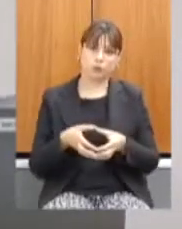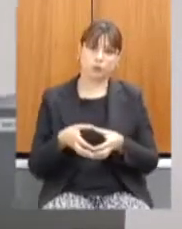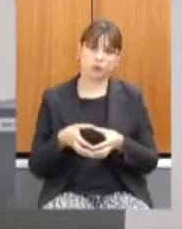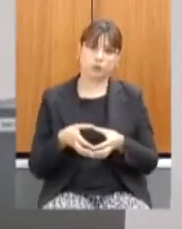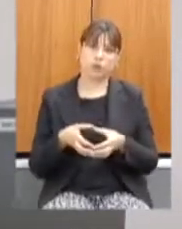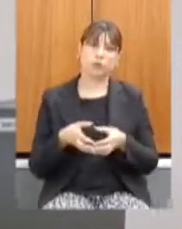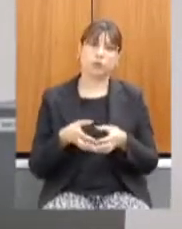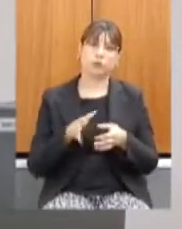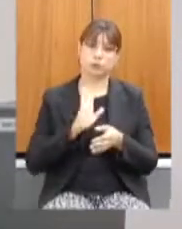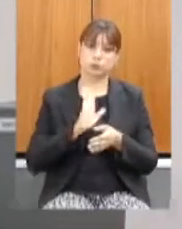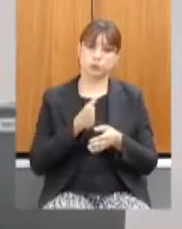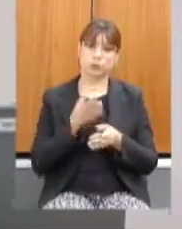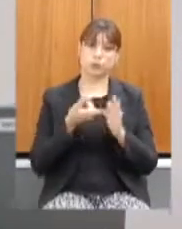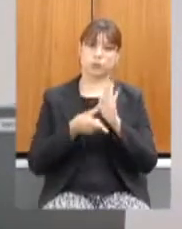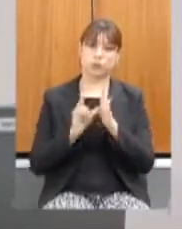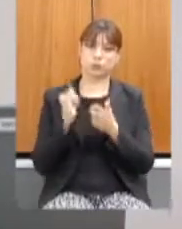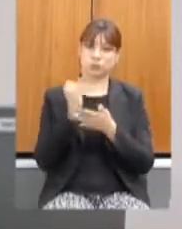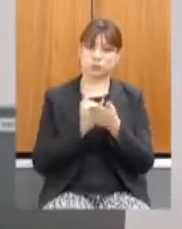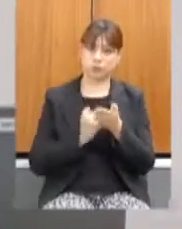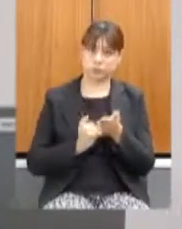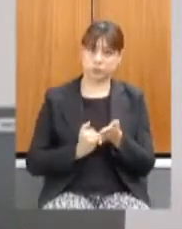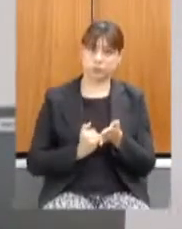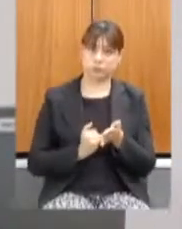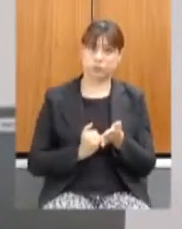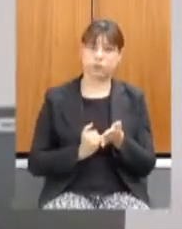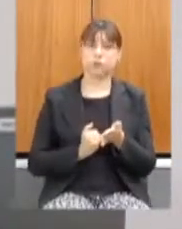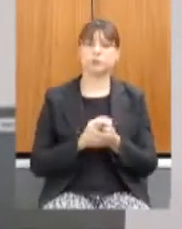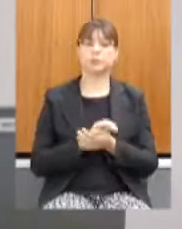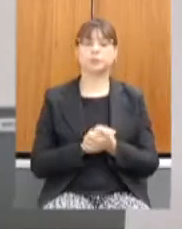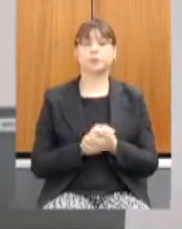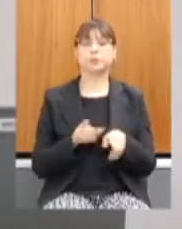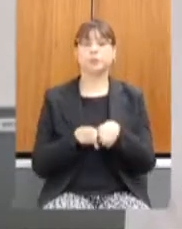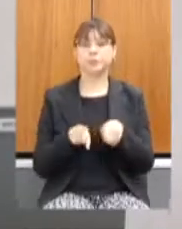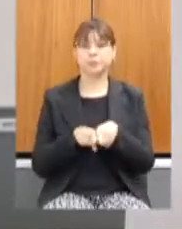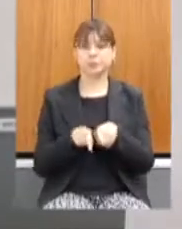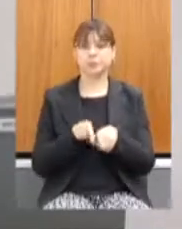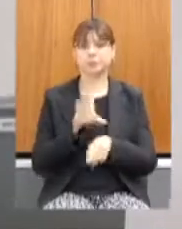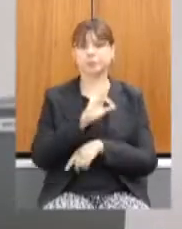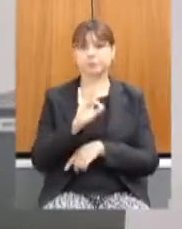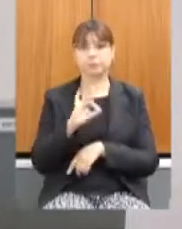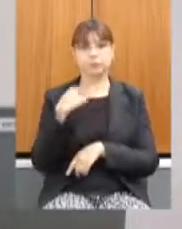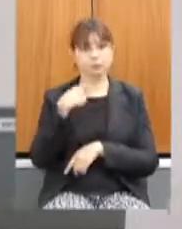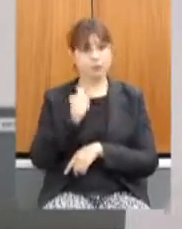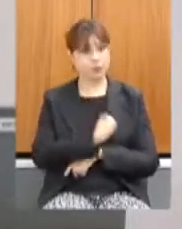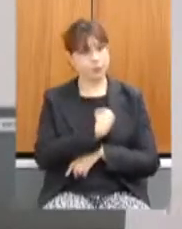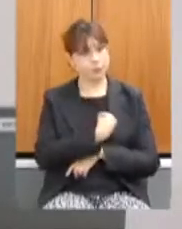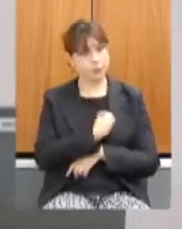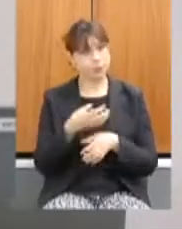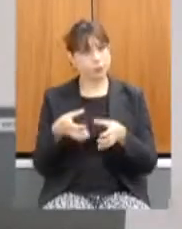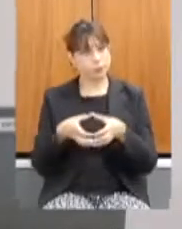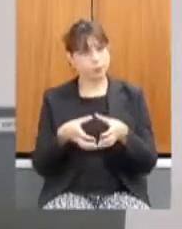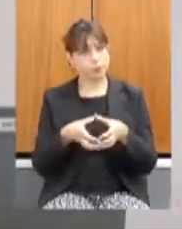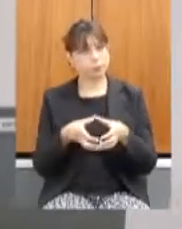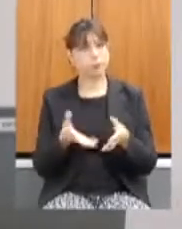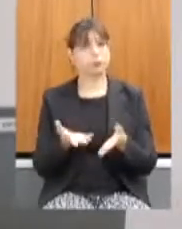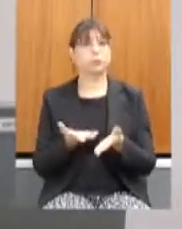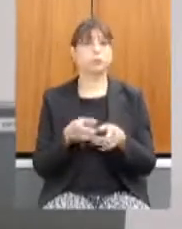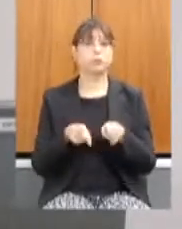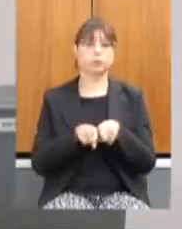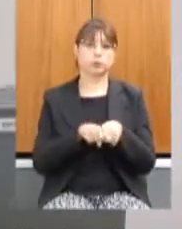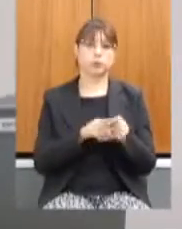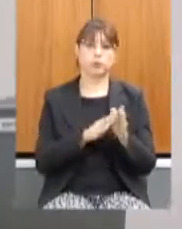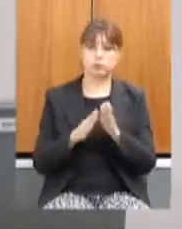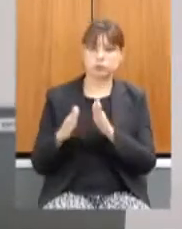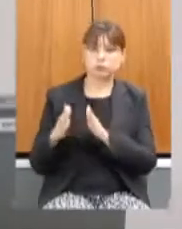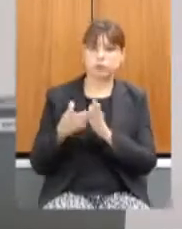de inscrição os membros das comissões participantes por ordem de inscrição líderes por